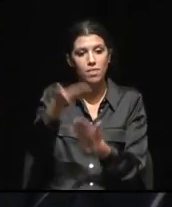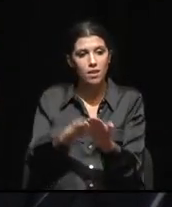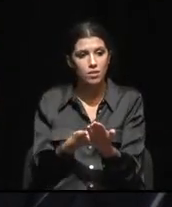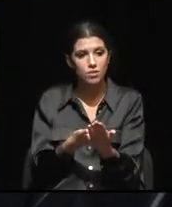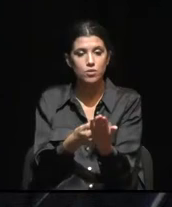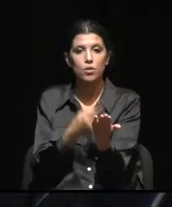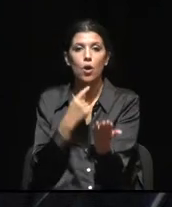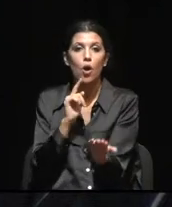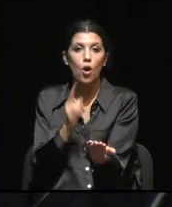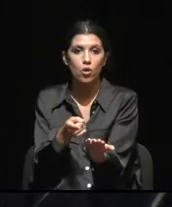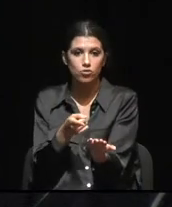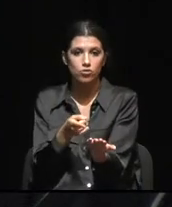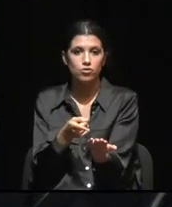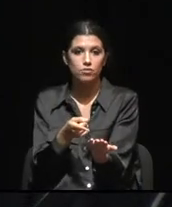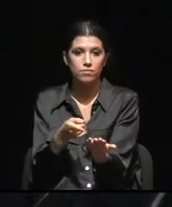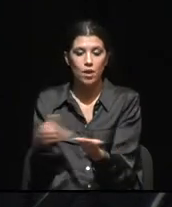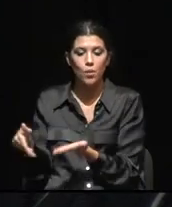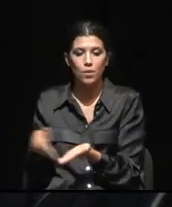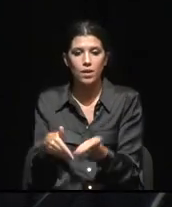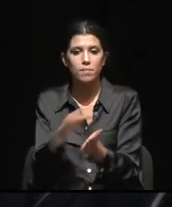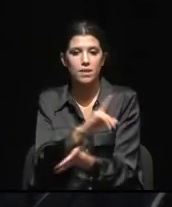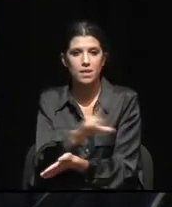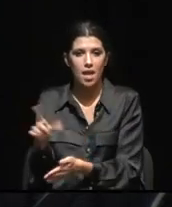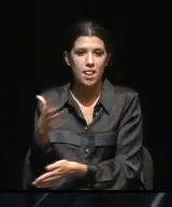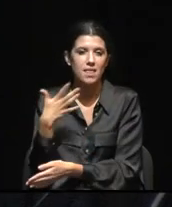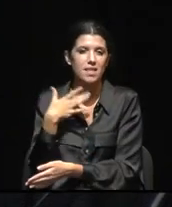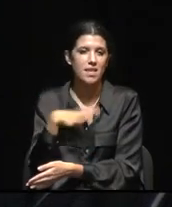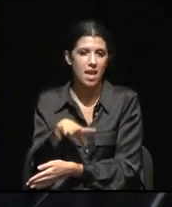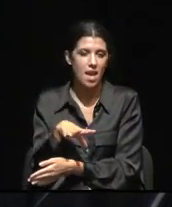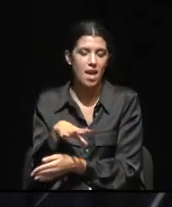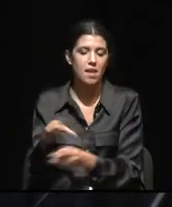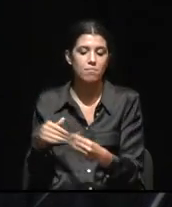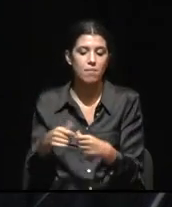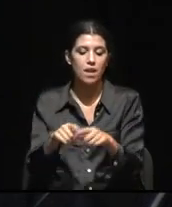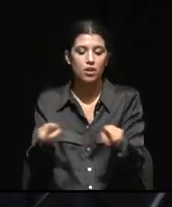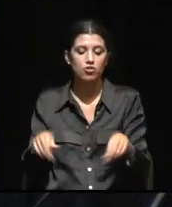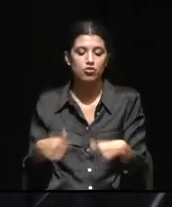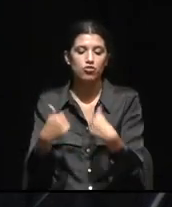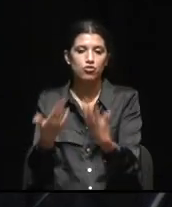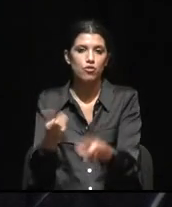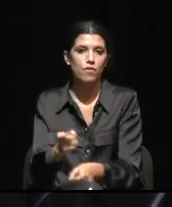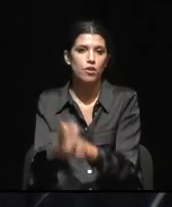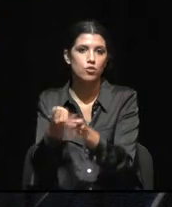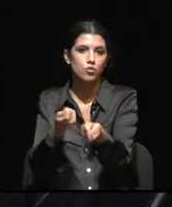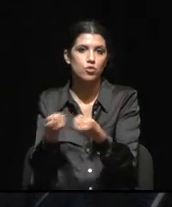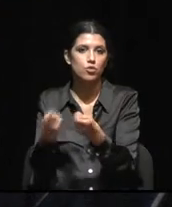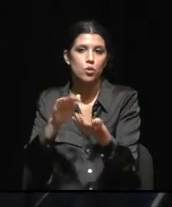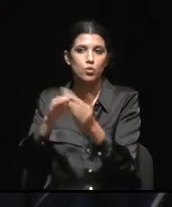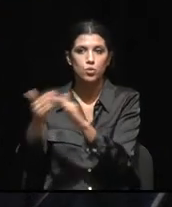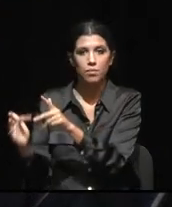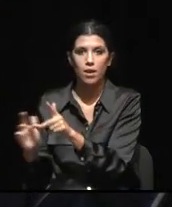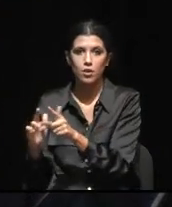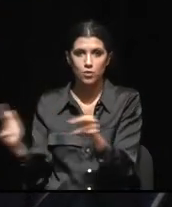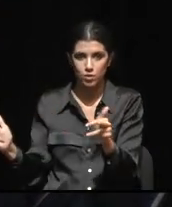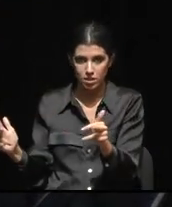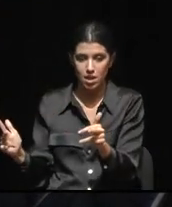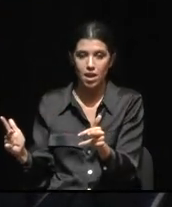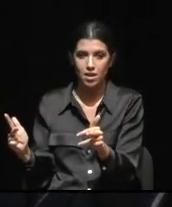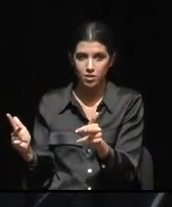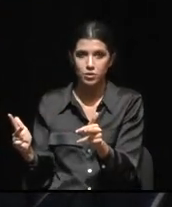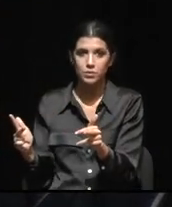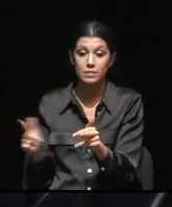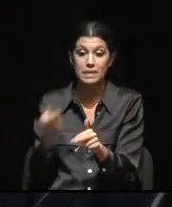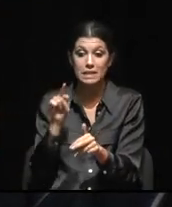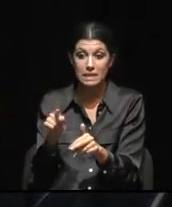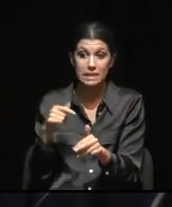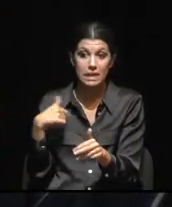aponta claramente o caminho que a iniciativa Liberal pretende para a concessão da gestão dos bairros sociais e municipais